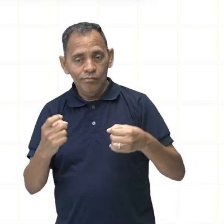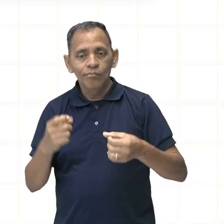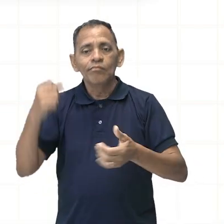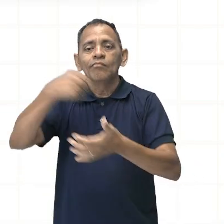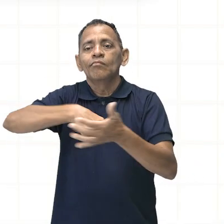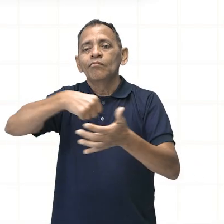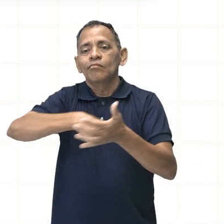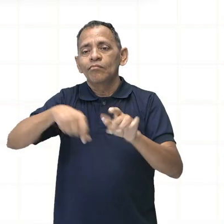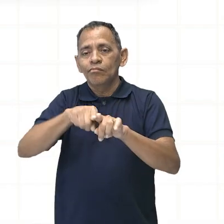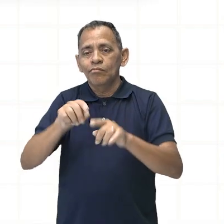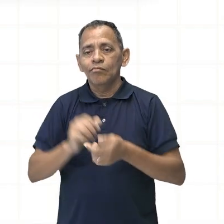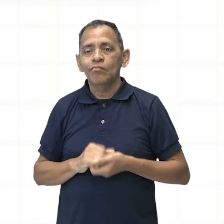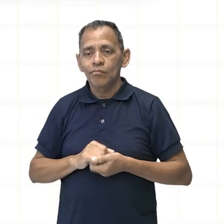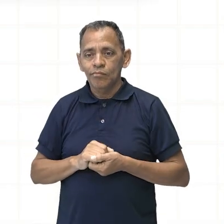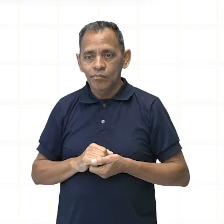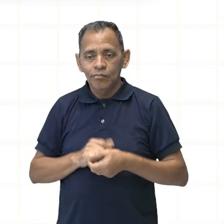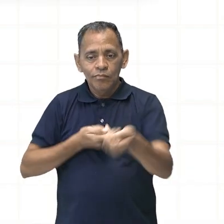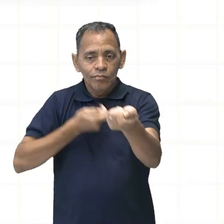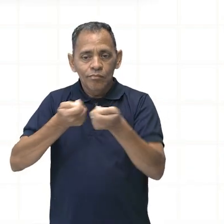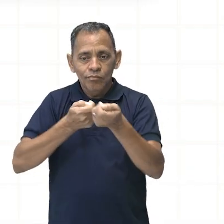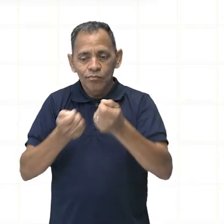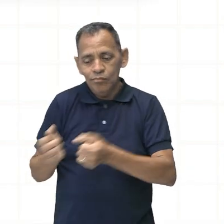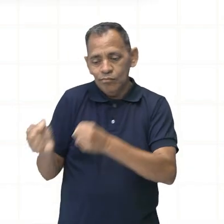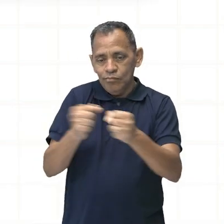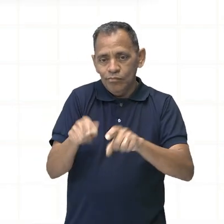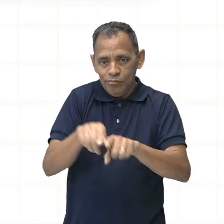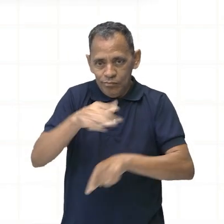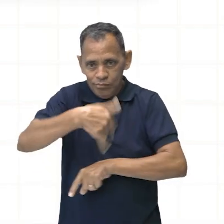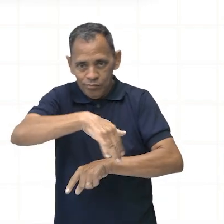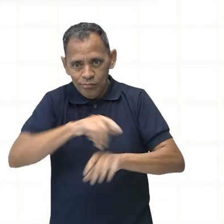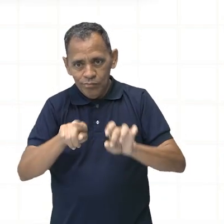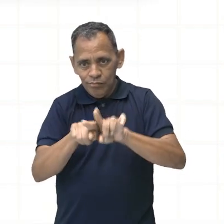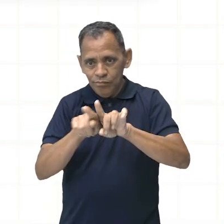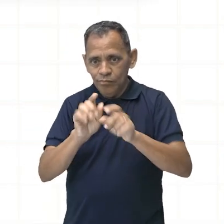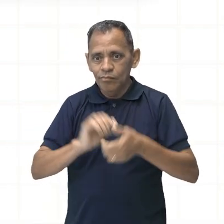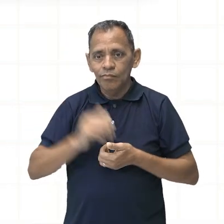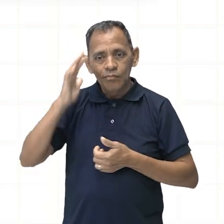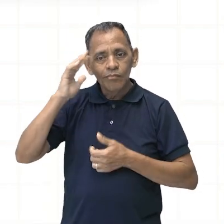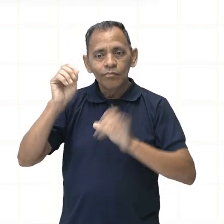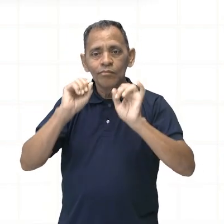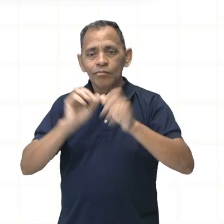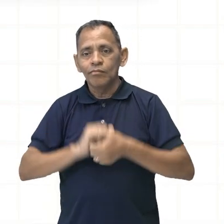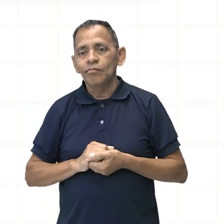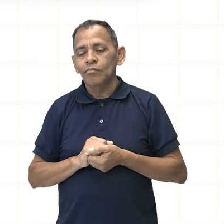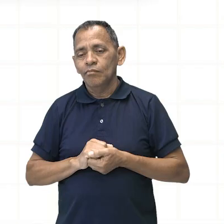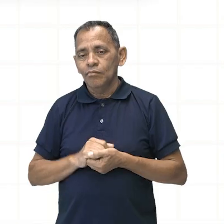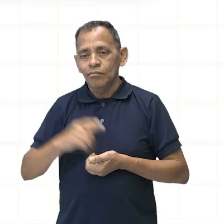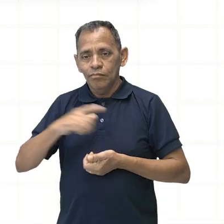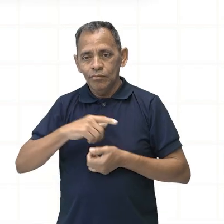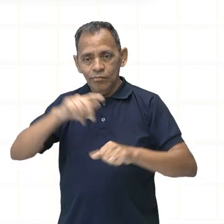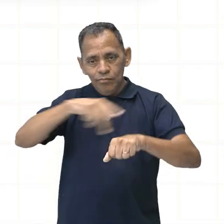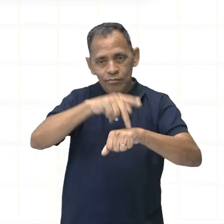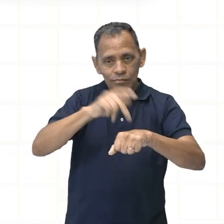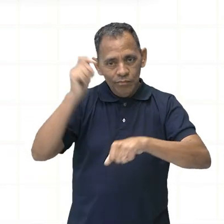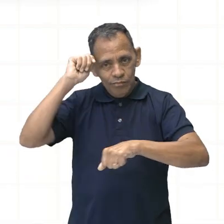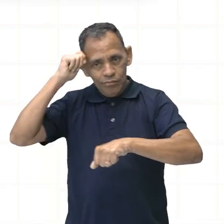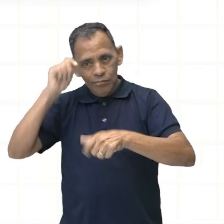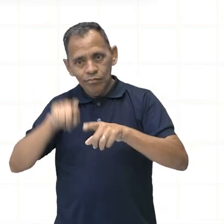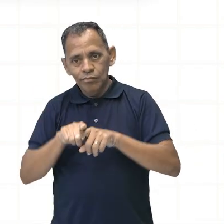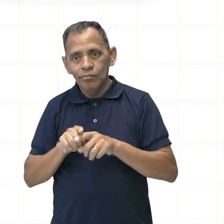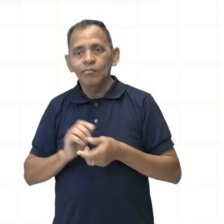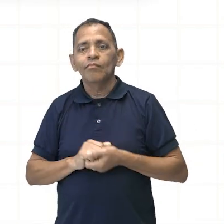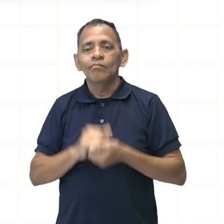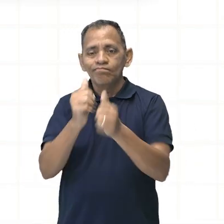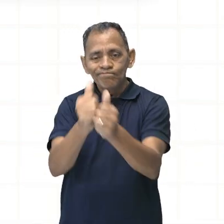controle, pelo poder dentro do território, né? E aí o que acontece? Isso levou os países africanos a mergulharem em